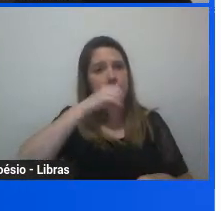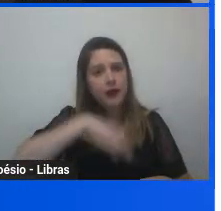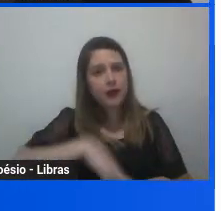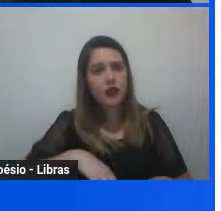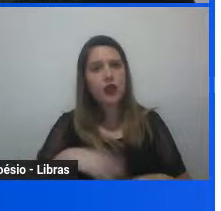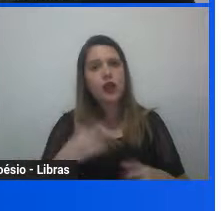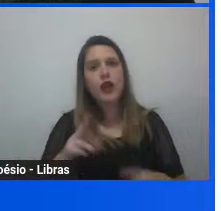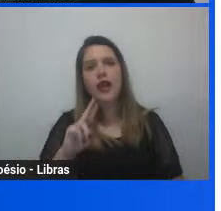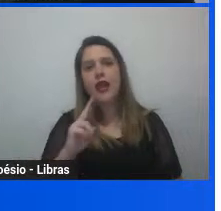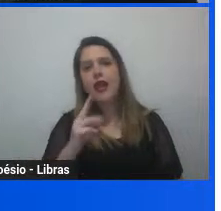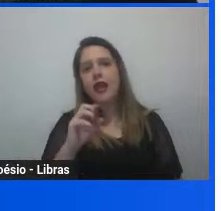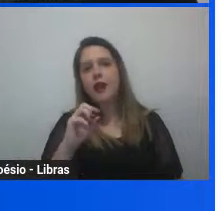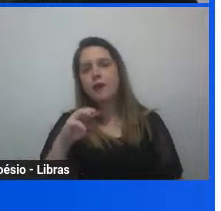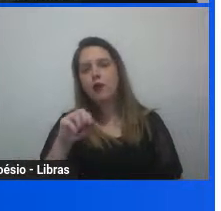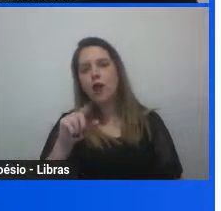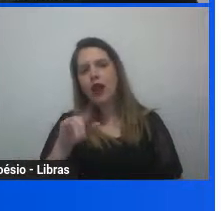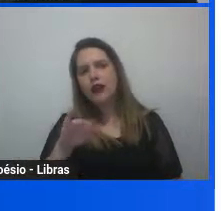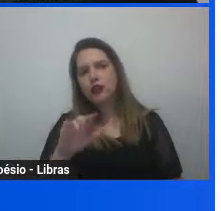hemorrágico.